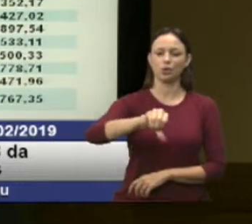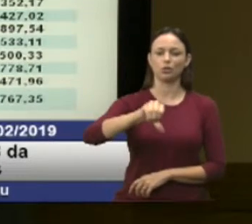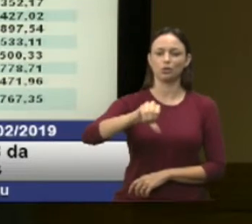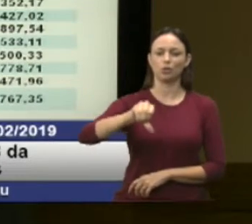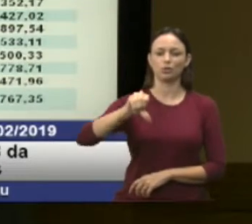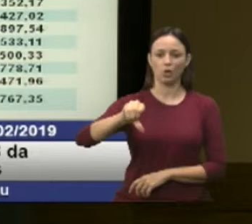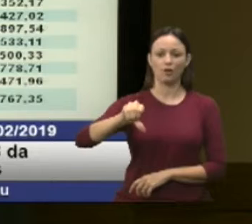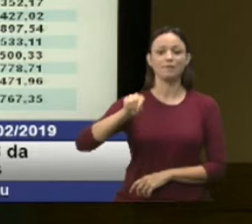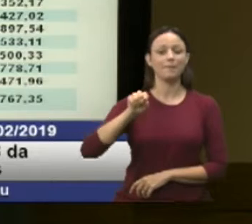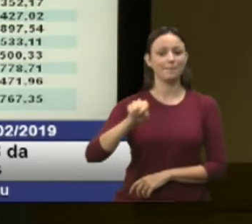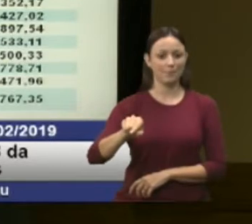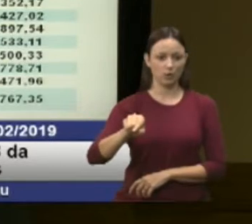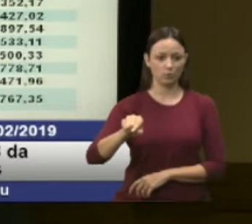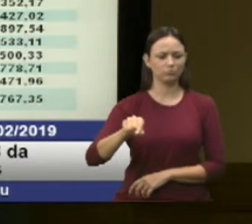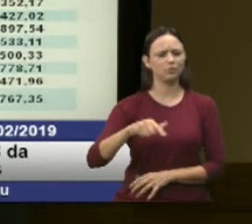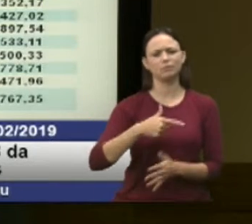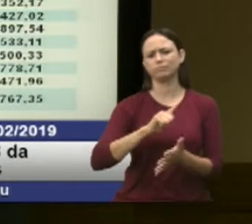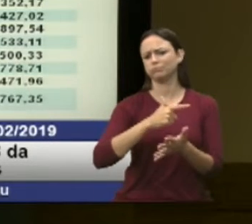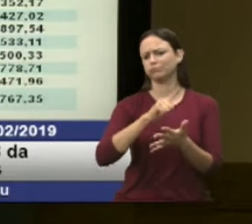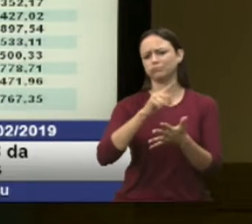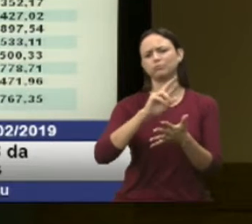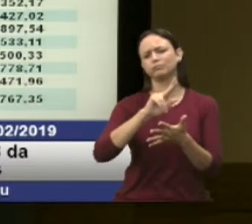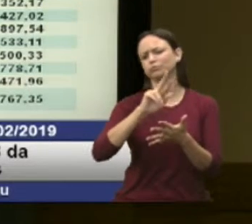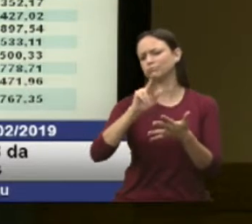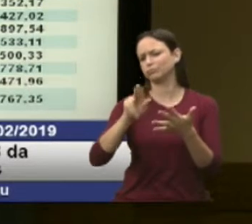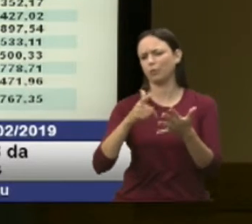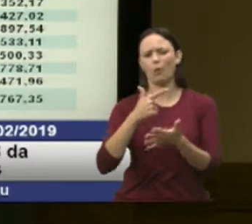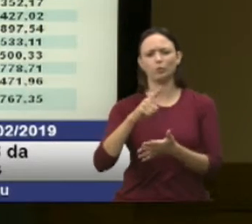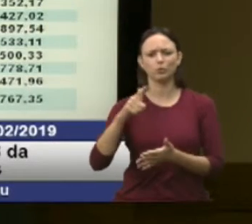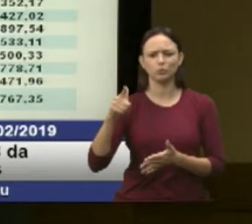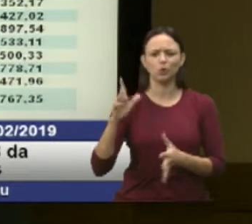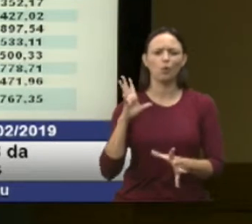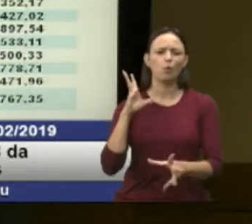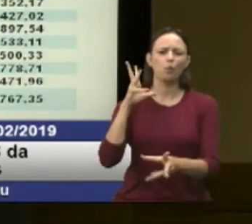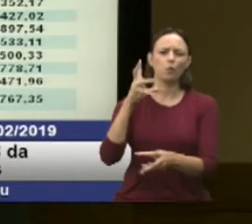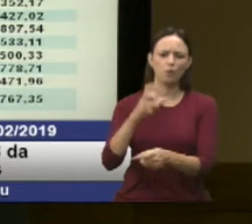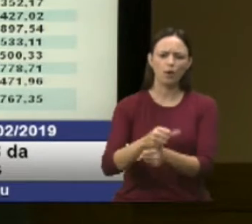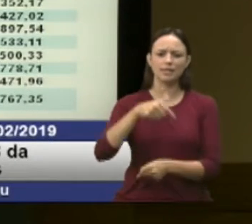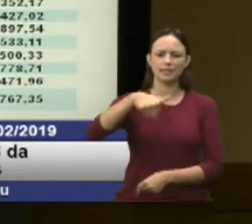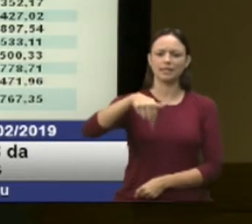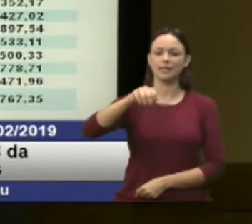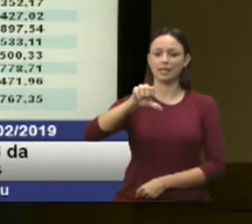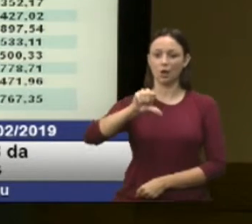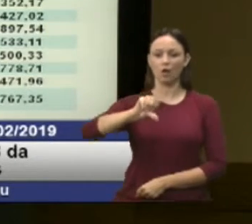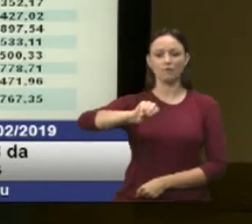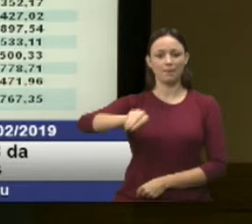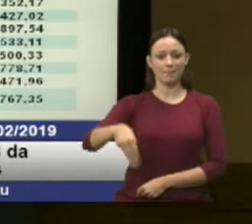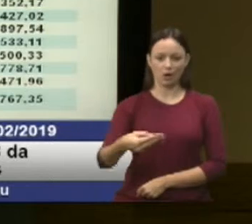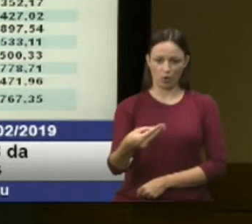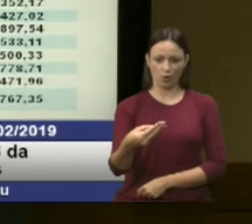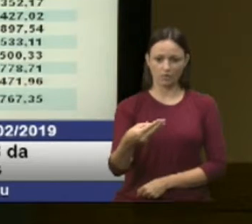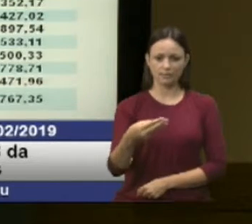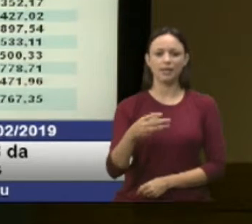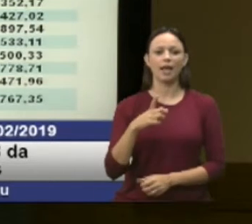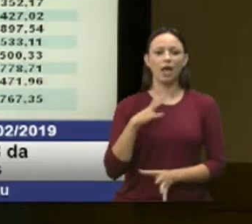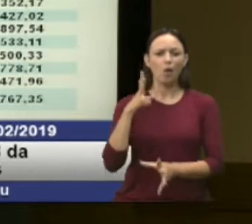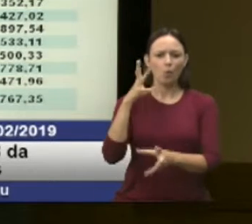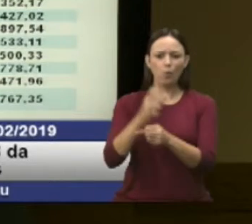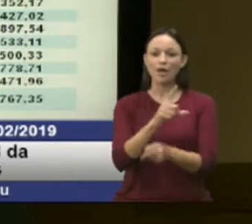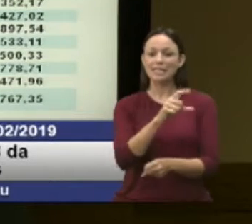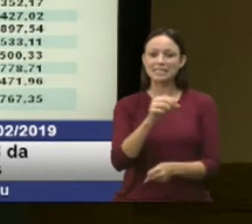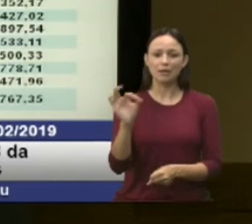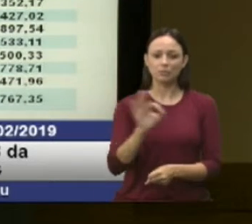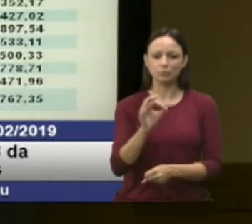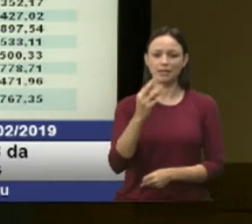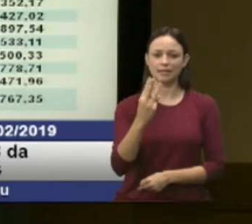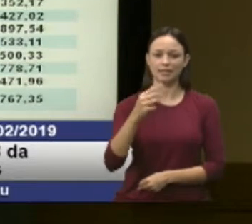999 mil e outras receitas, totalizando aí 79 milhões, chegando o total aí de